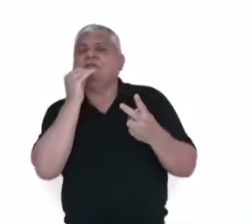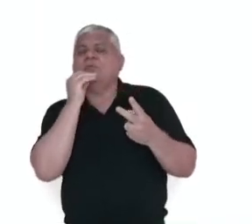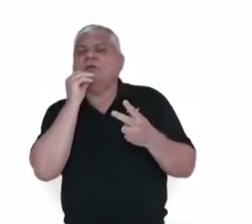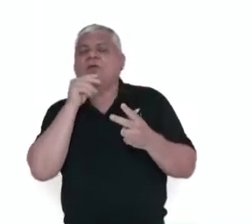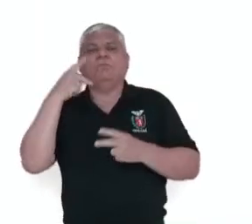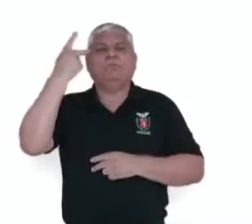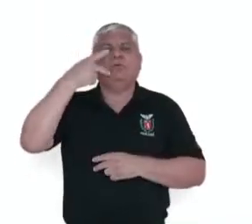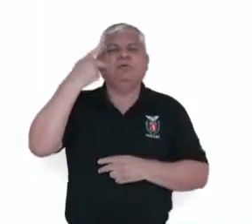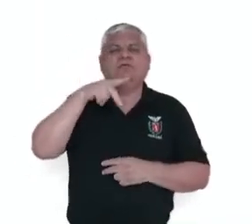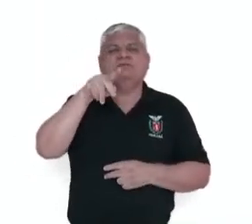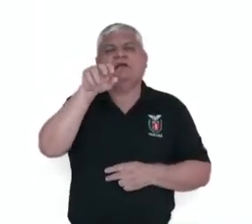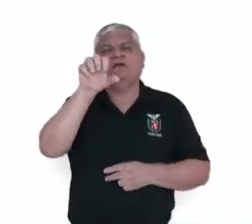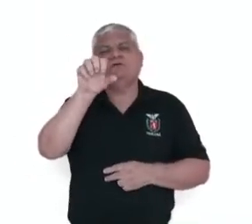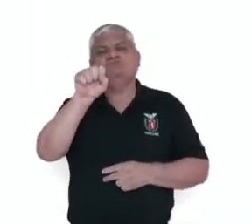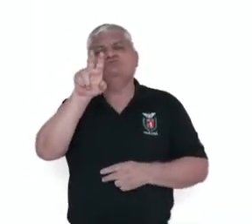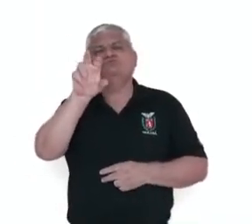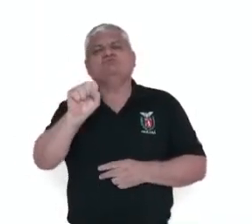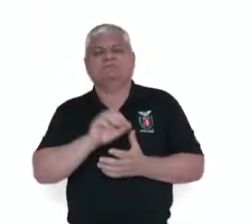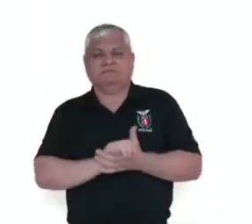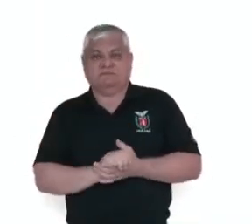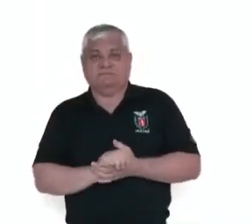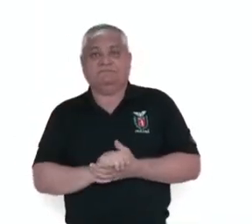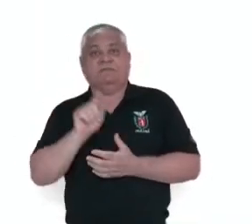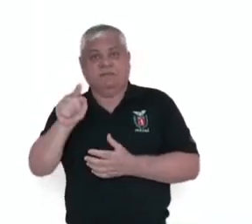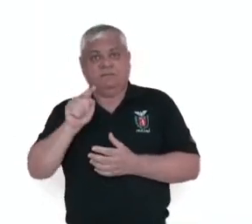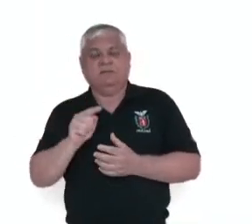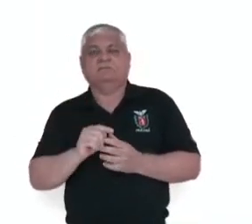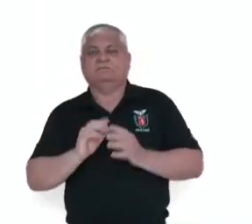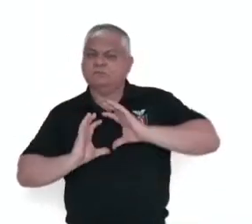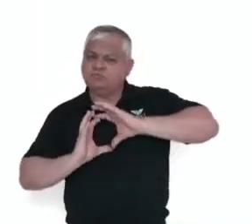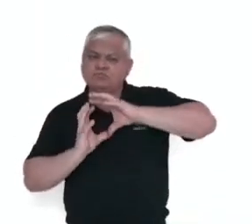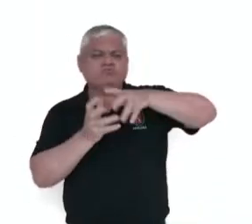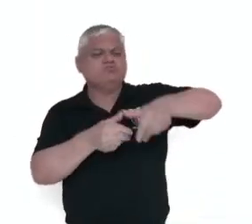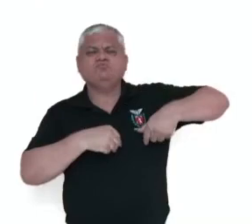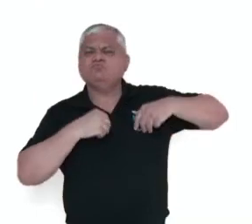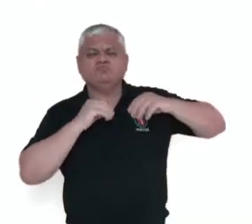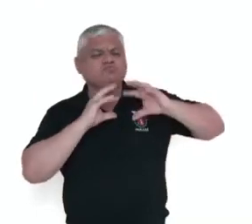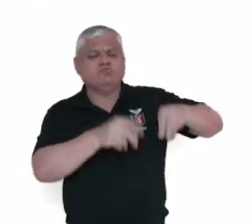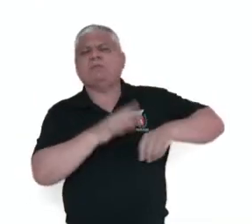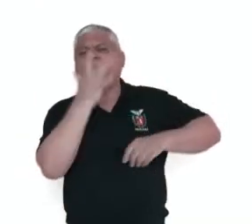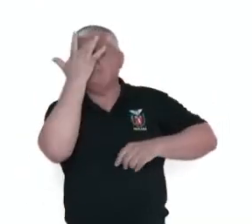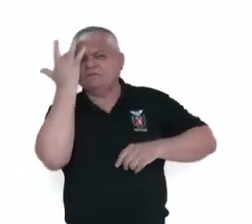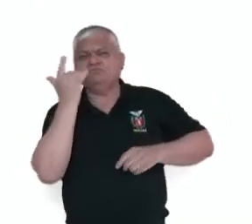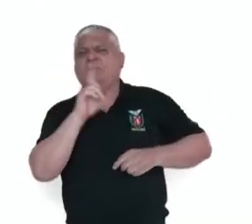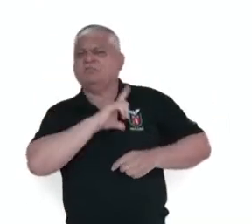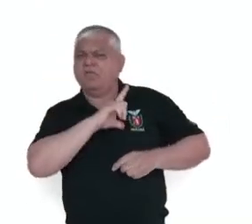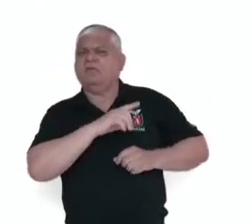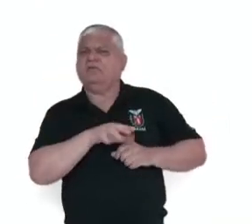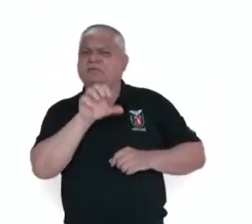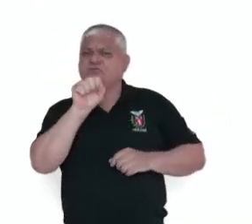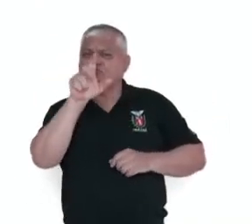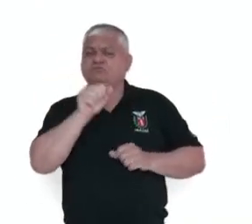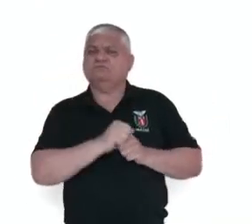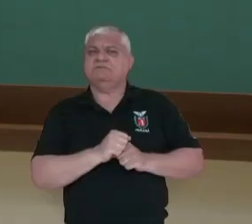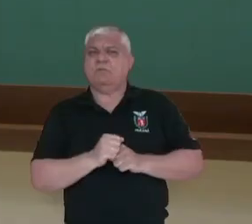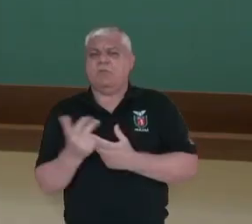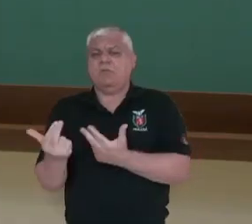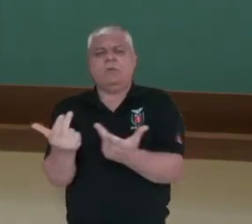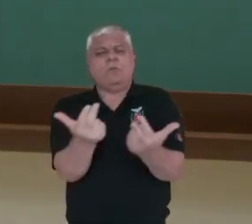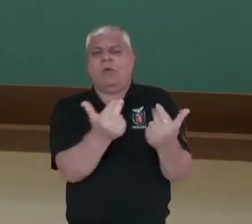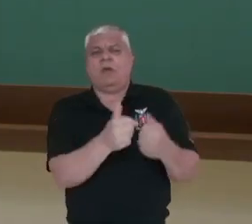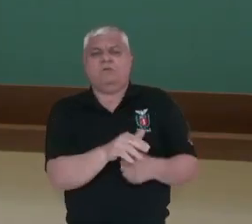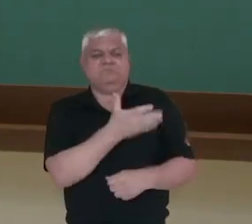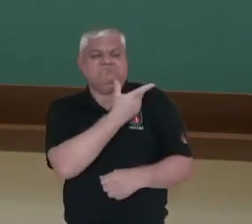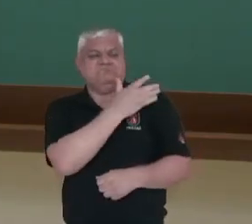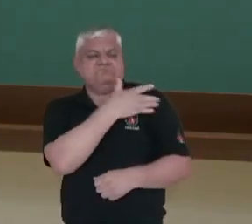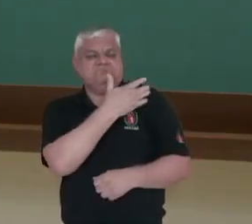política pública do SUS. O universalismo, ou seja, para todos, e o igualitarismo. Não há